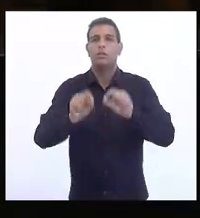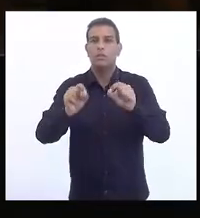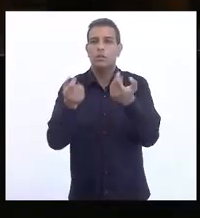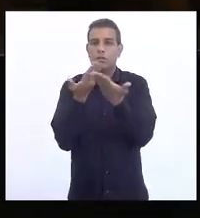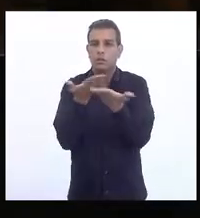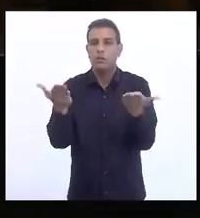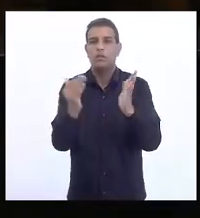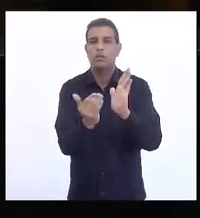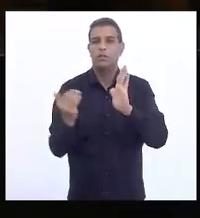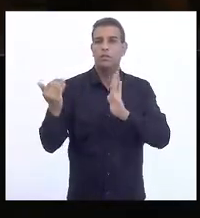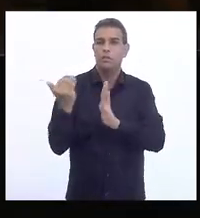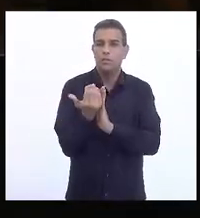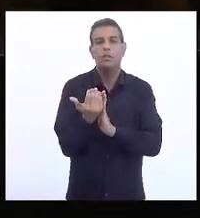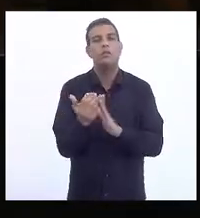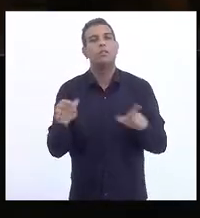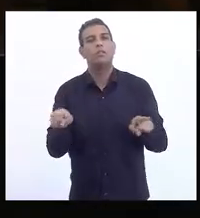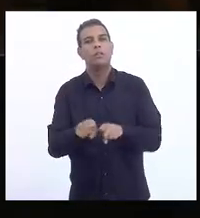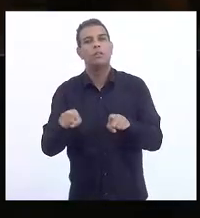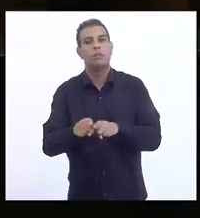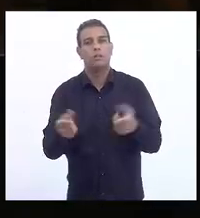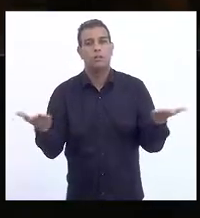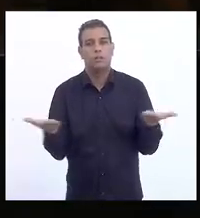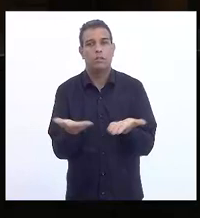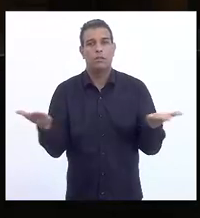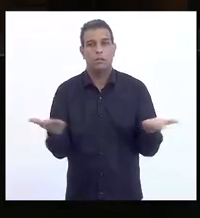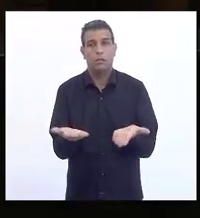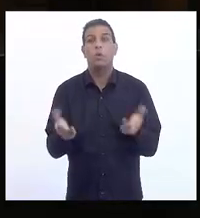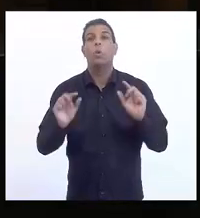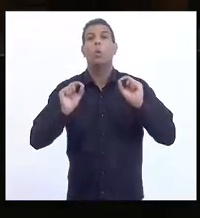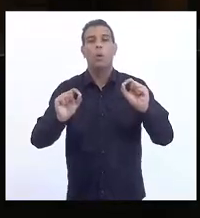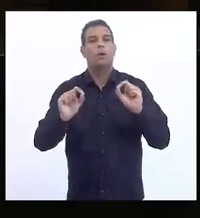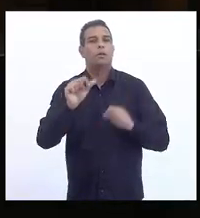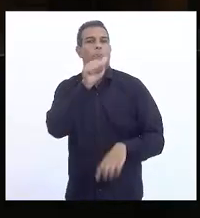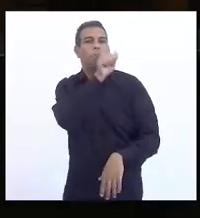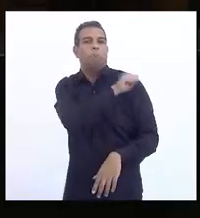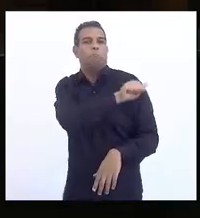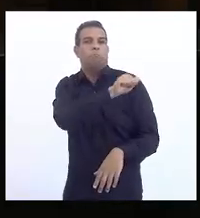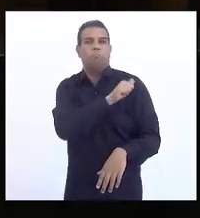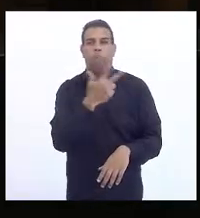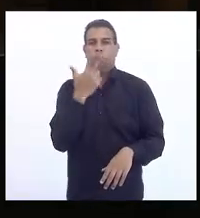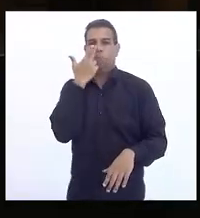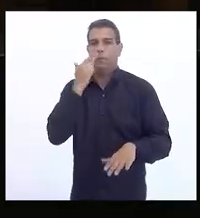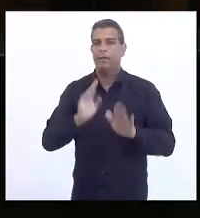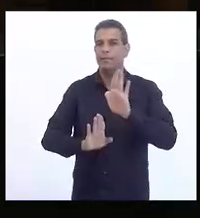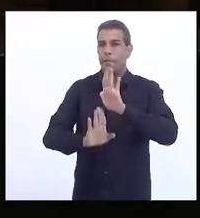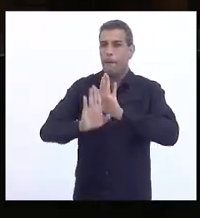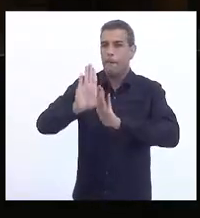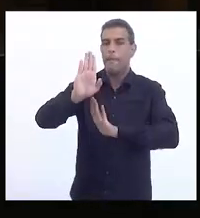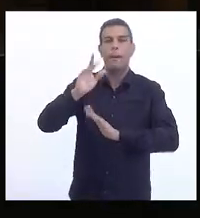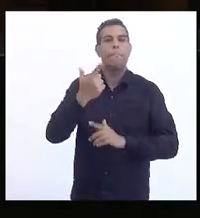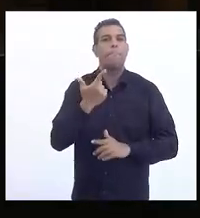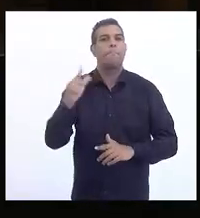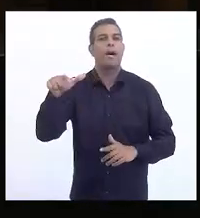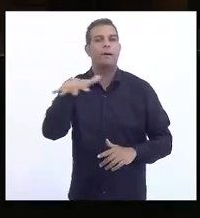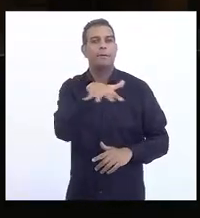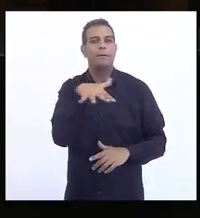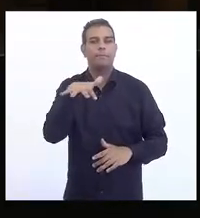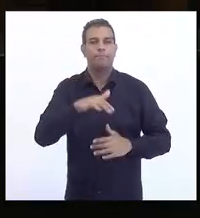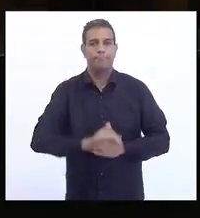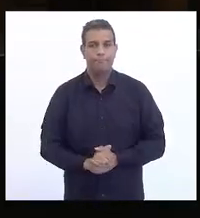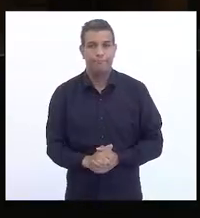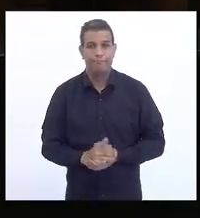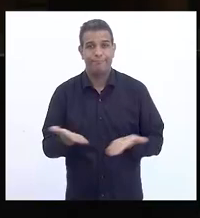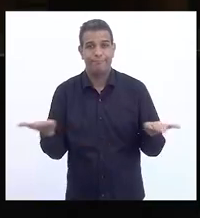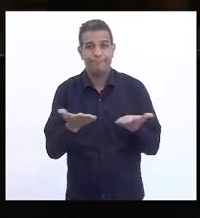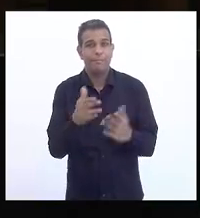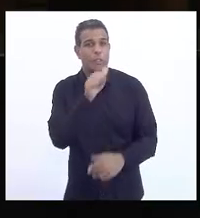esse aumento de receita, o Estado poderia, sim, arrecadar mais. Então, o governo do Estado é